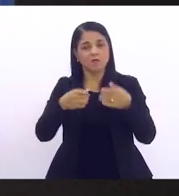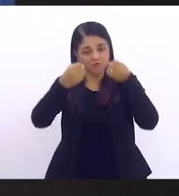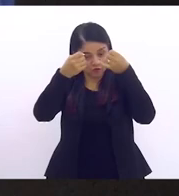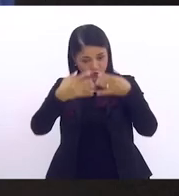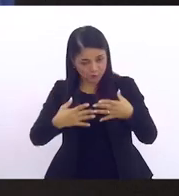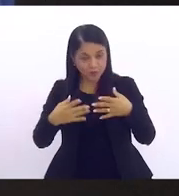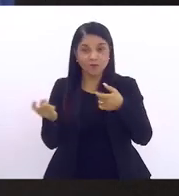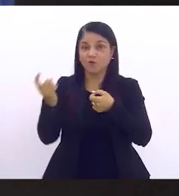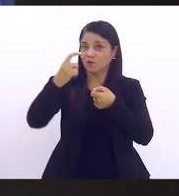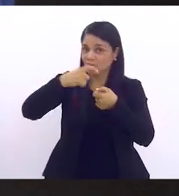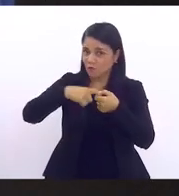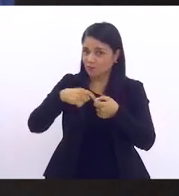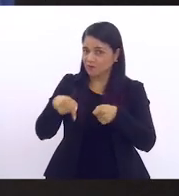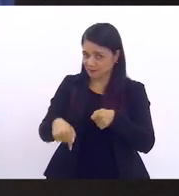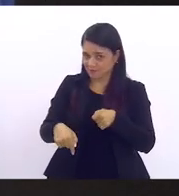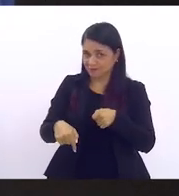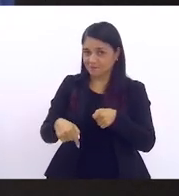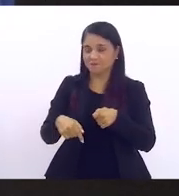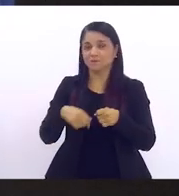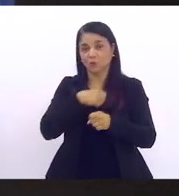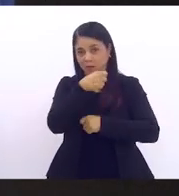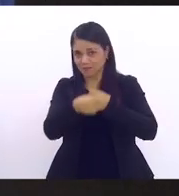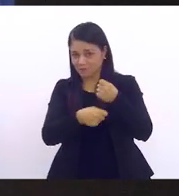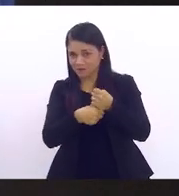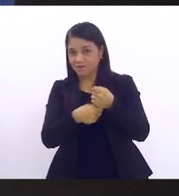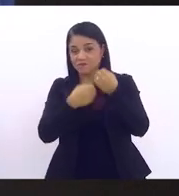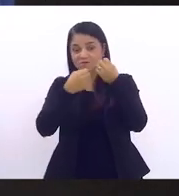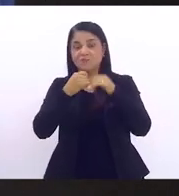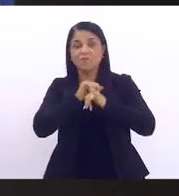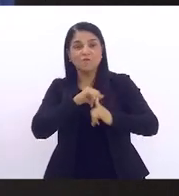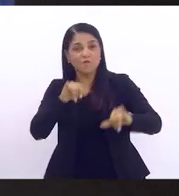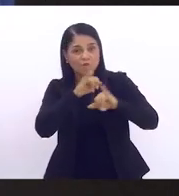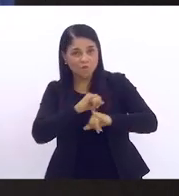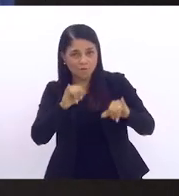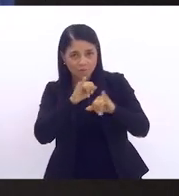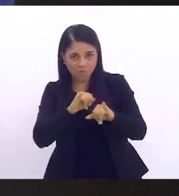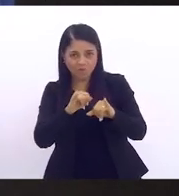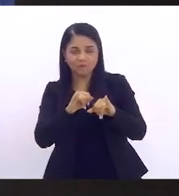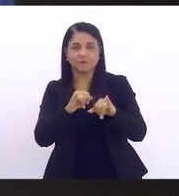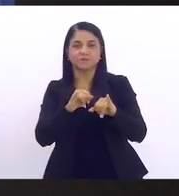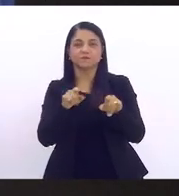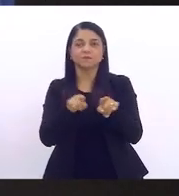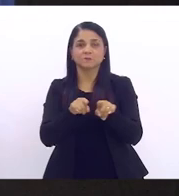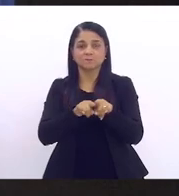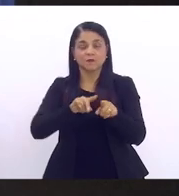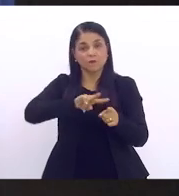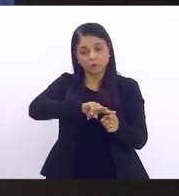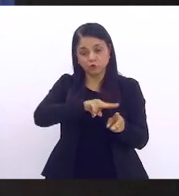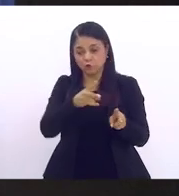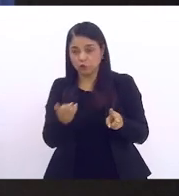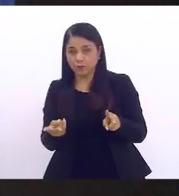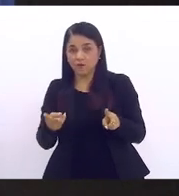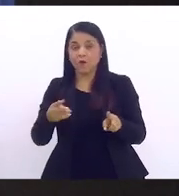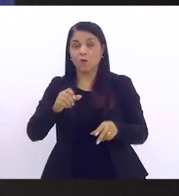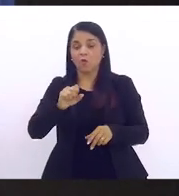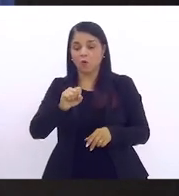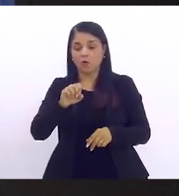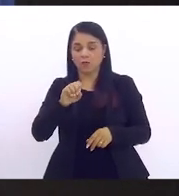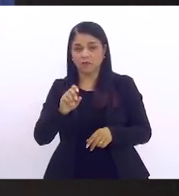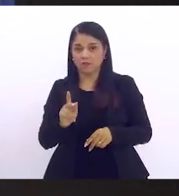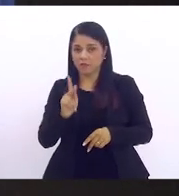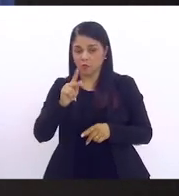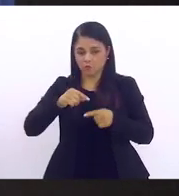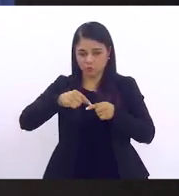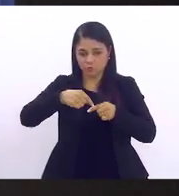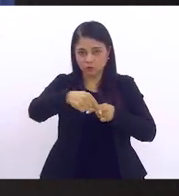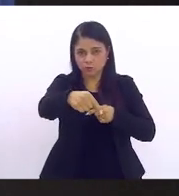para retornar aqui na na na casa para trazer essas essas informações nós vamos duplicar 80 quilômetros da da da